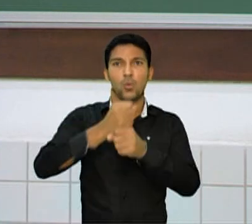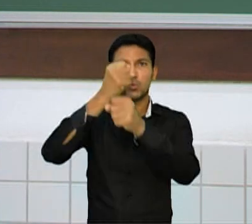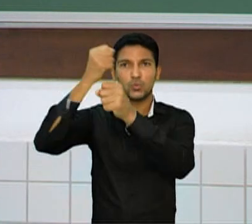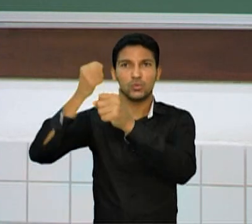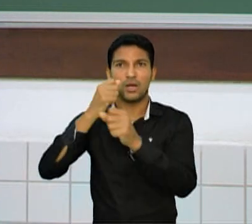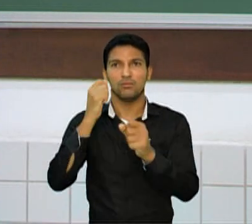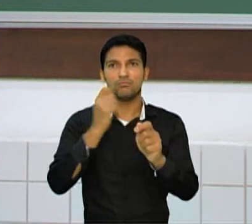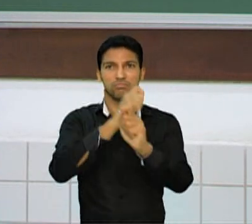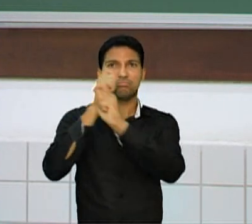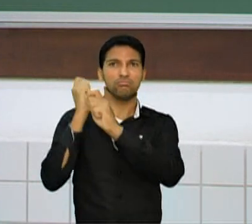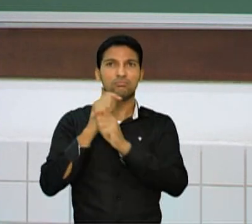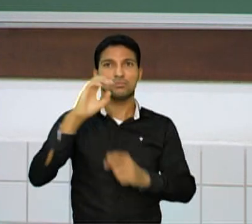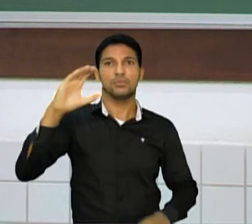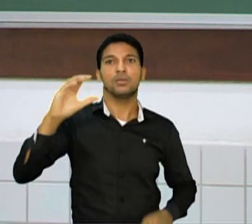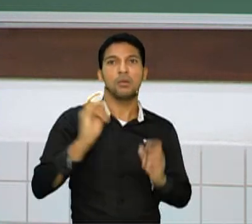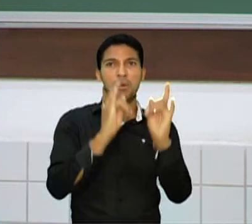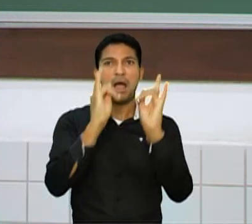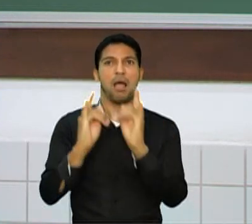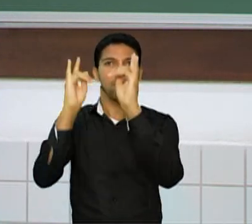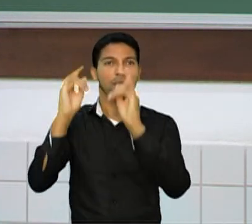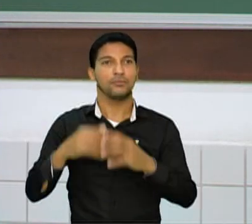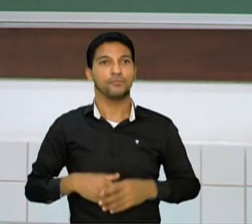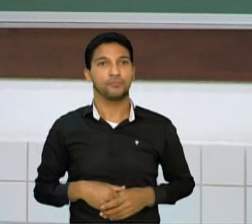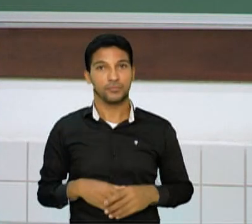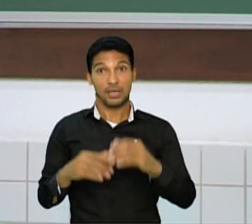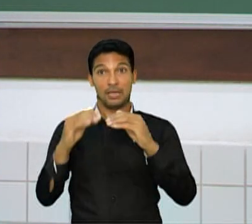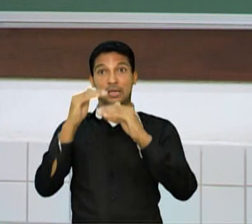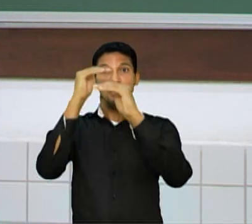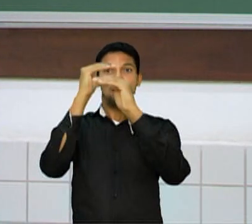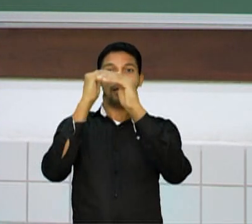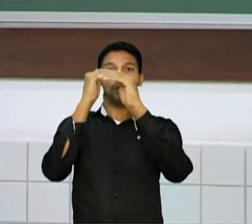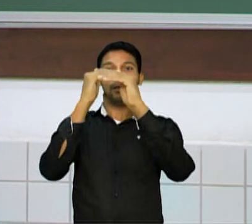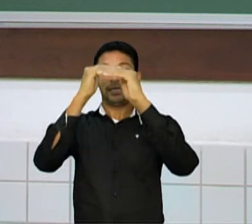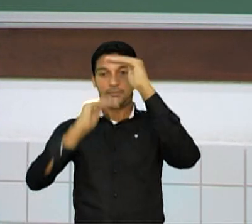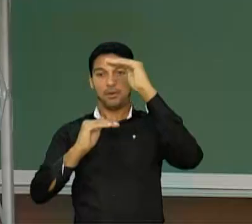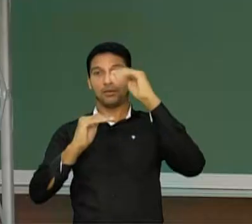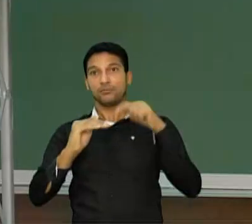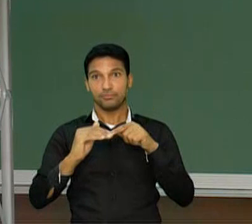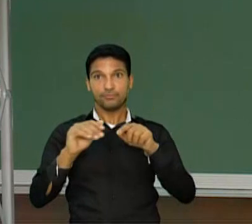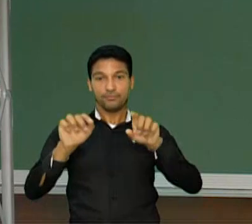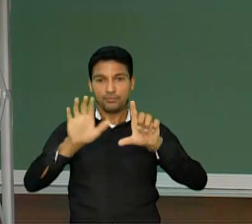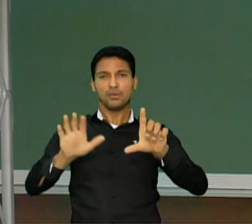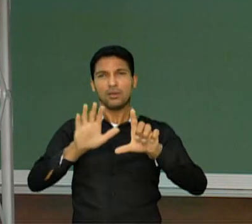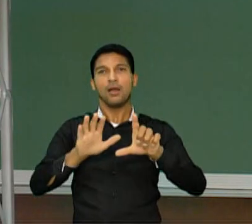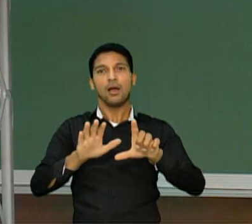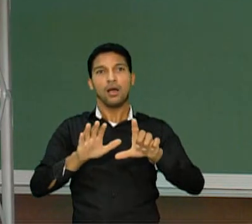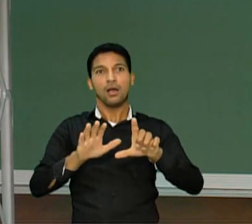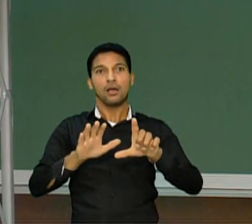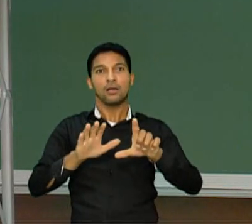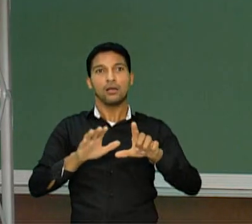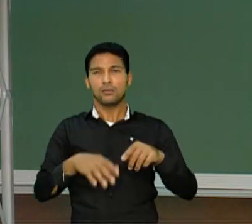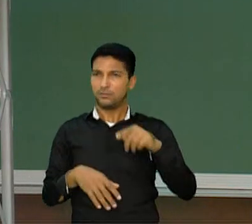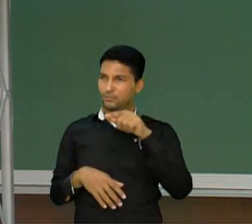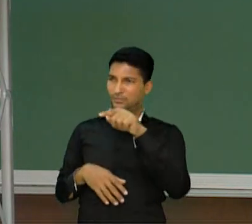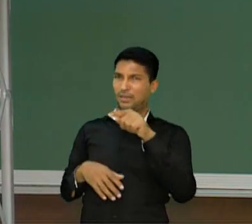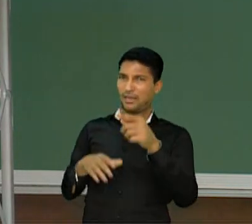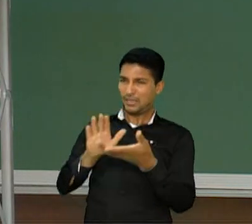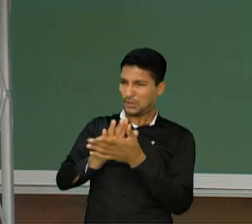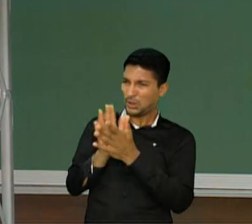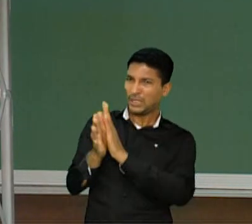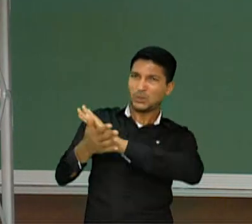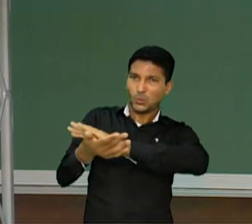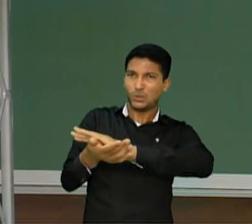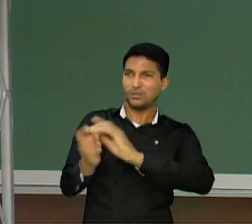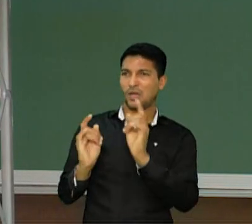embaixo, duas pessoas olhando uma área de destruição. É a destruição civil? Então, assim,